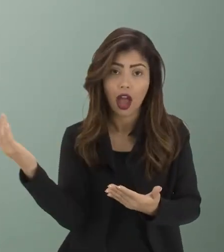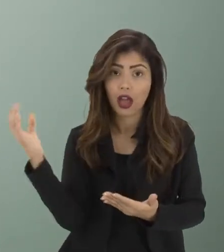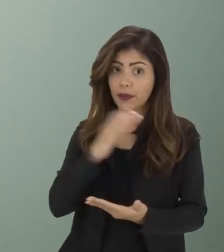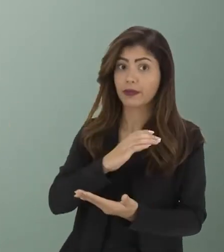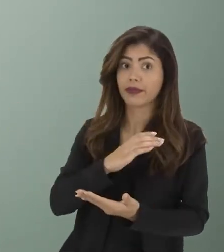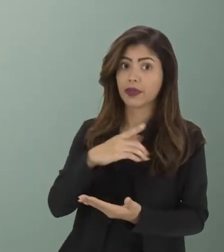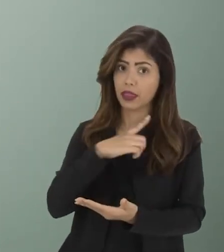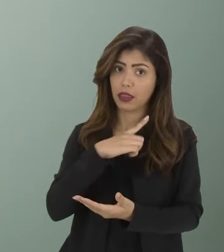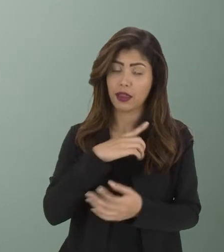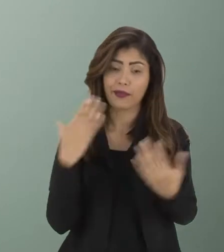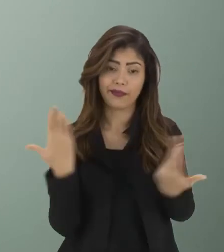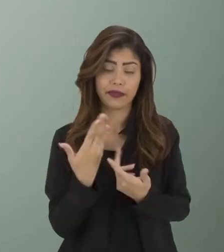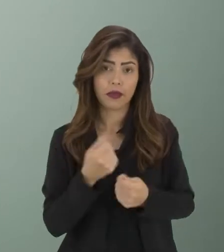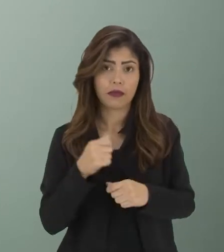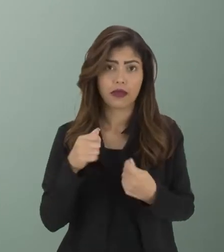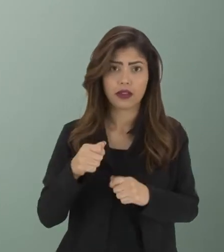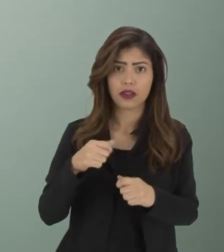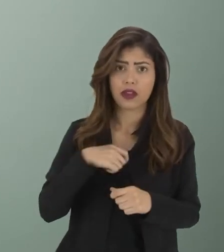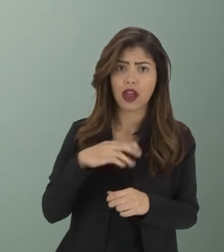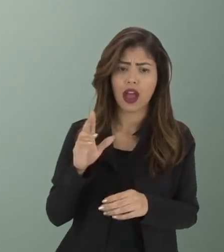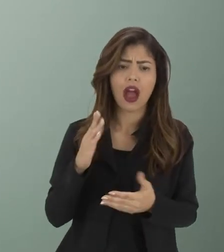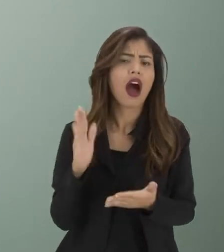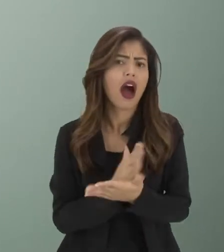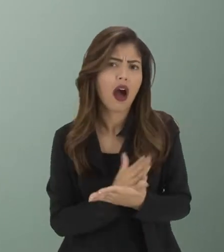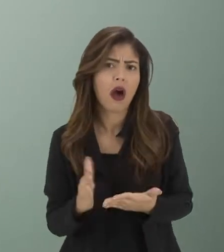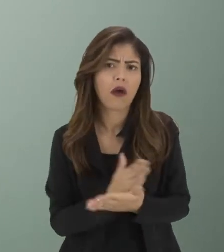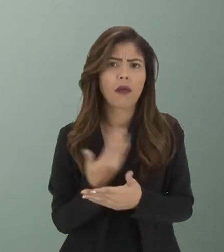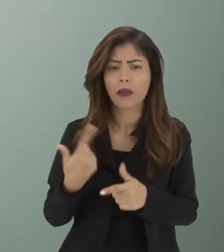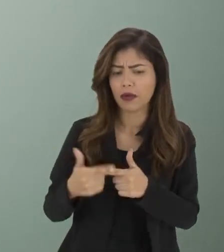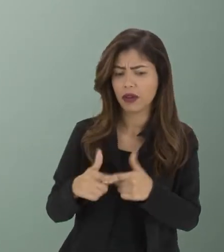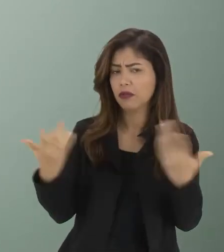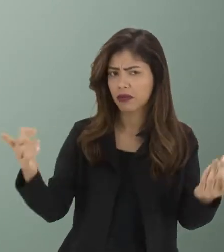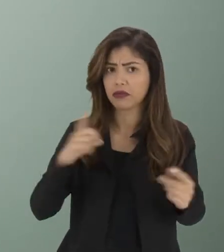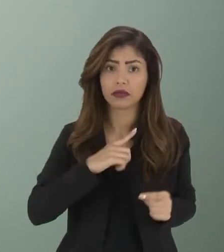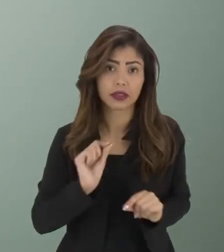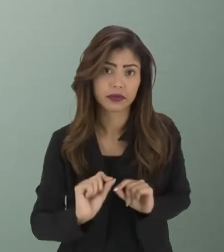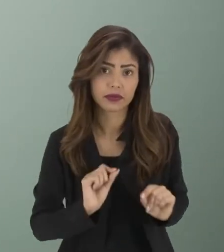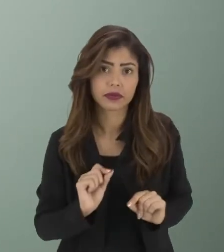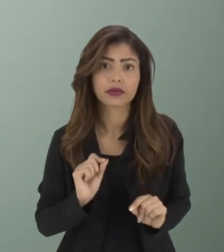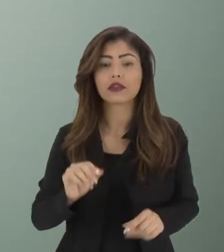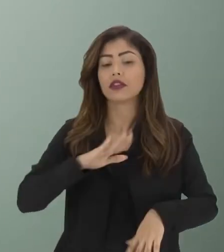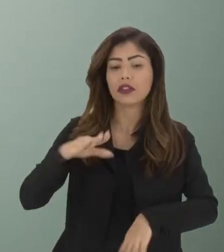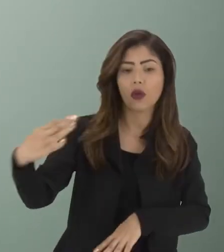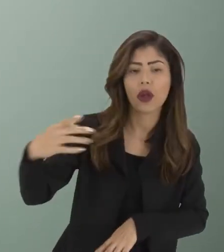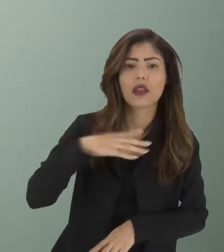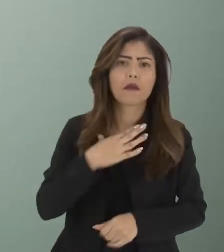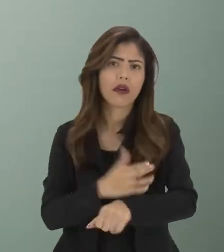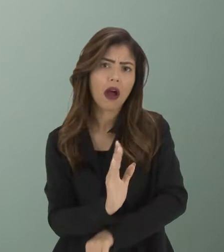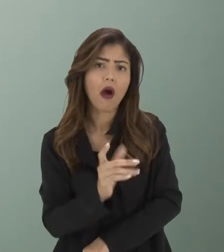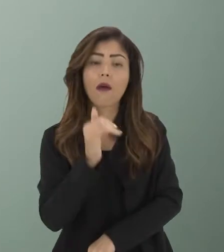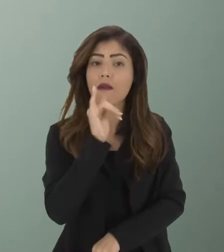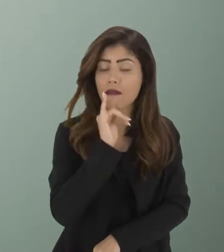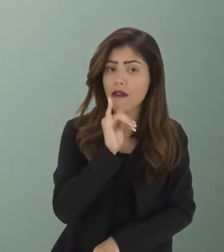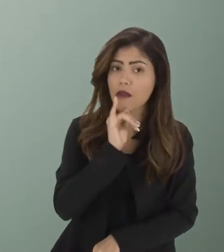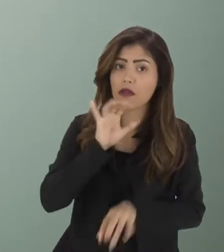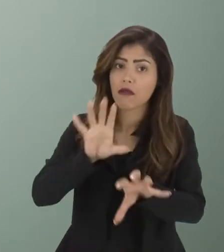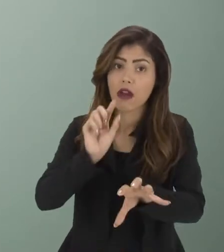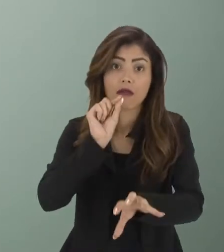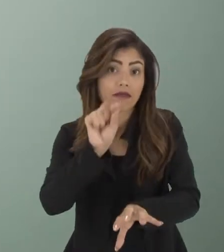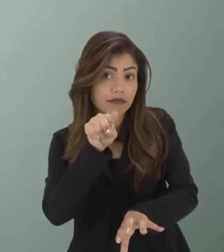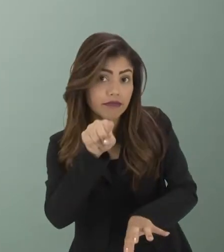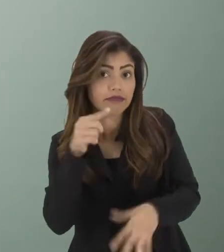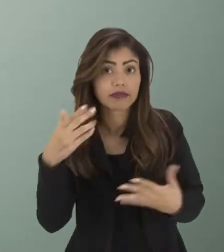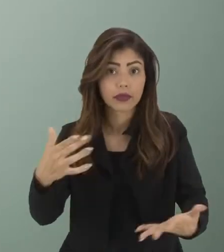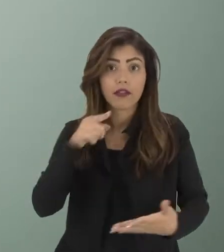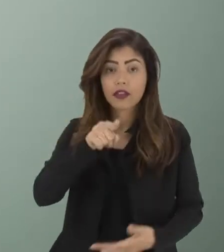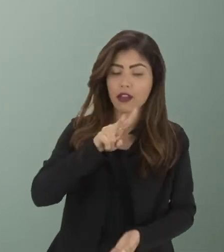você tomou por alguma força da circunstância. Quando passar um exemplo e que tiver um caso desse, eu vou